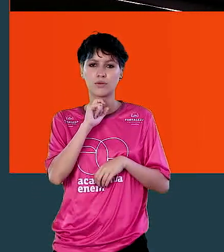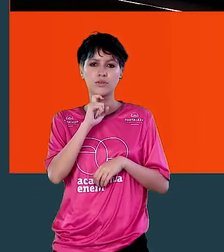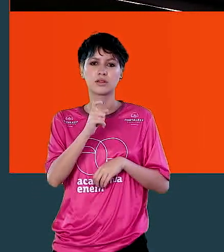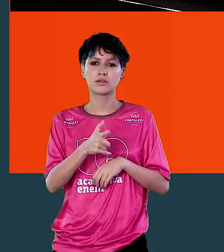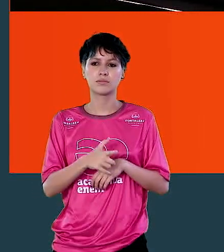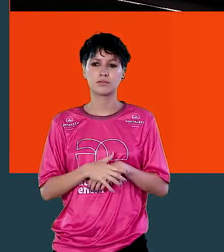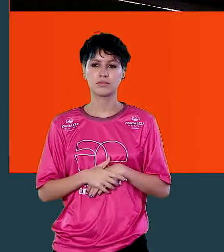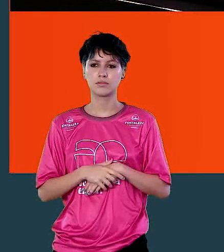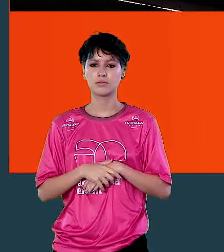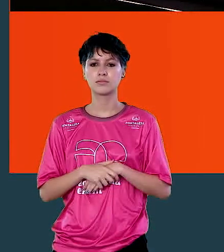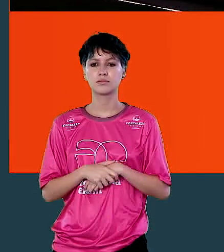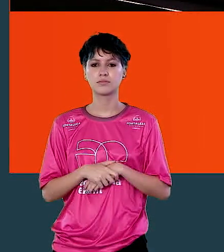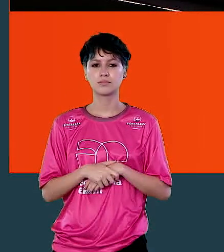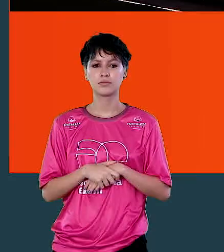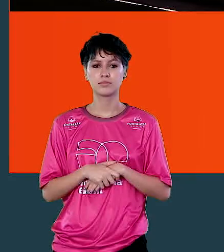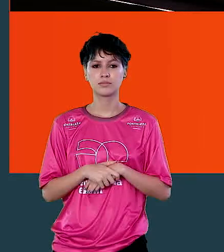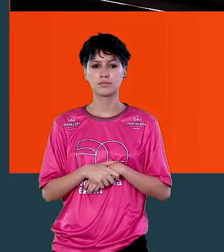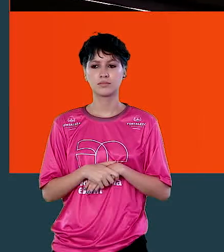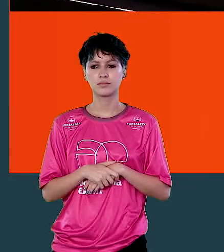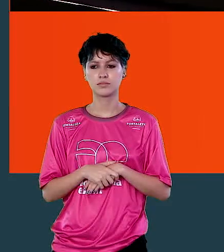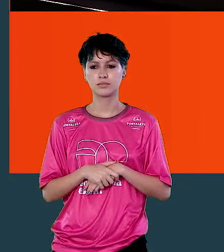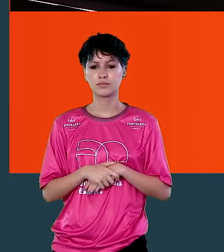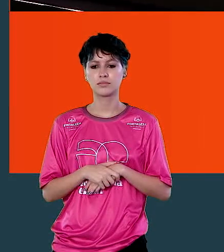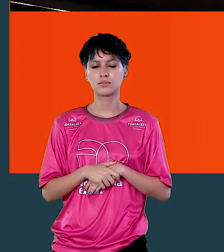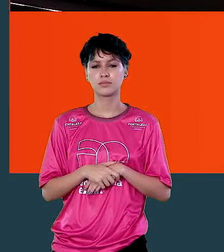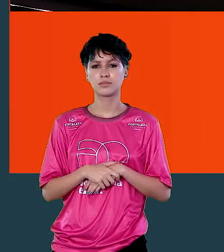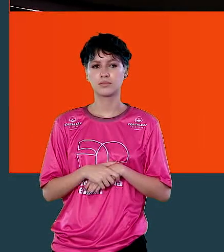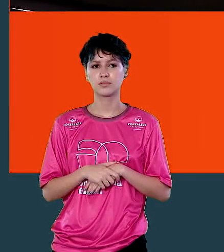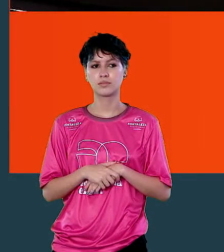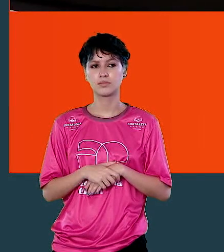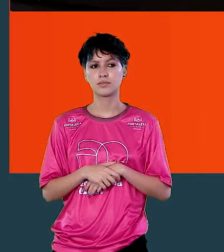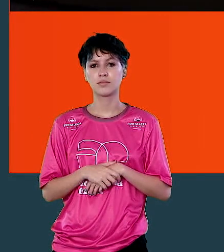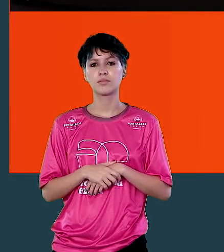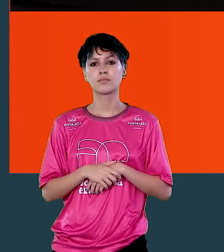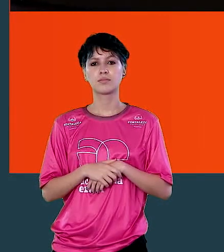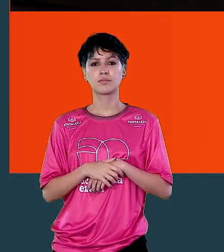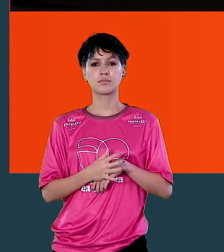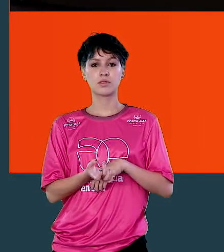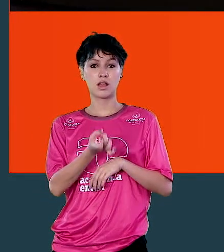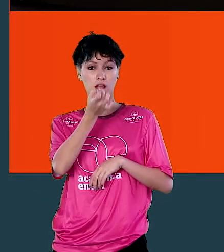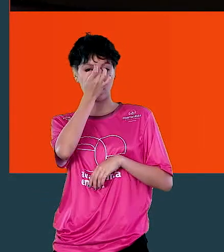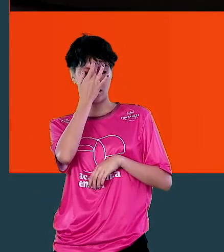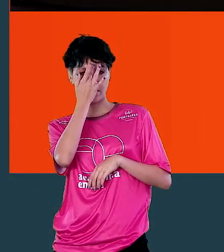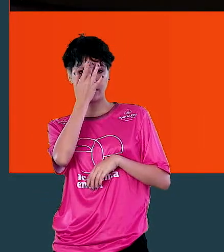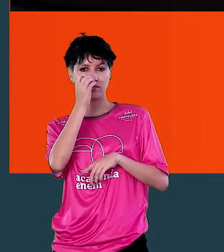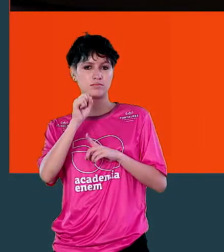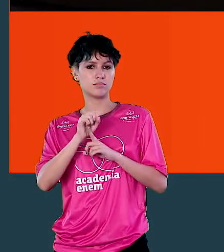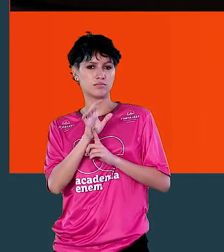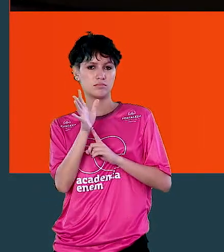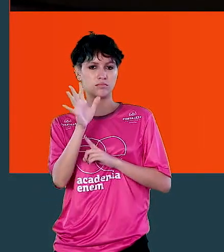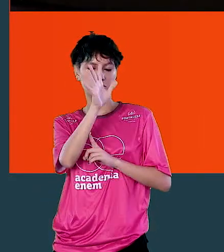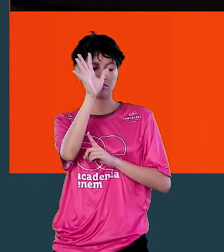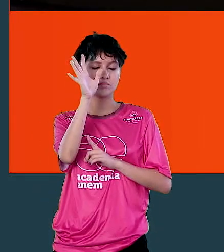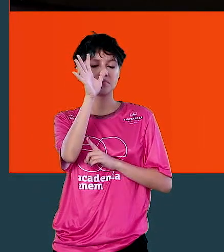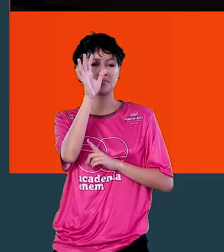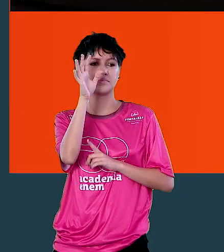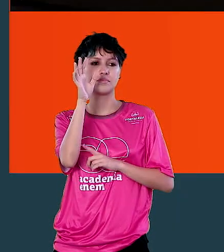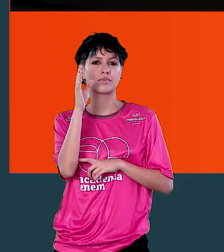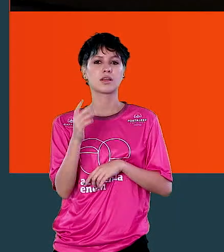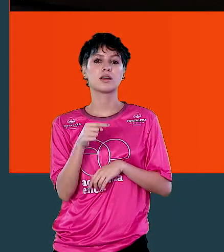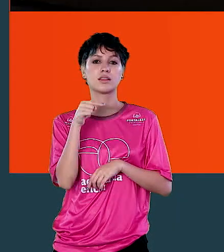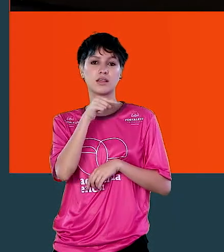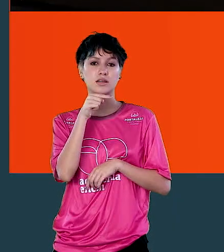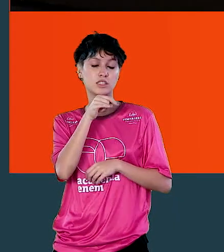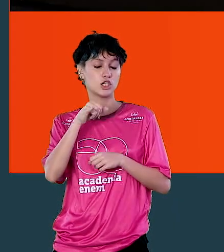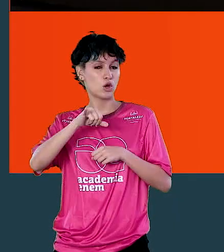Vamos lá. A volatilidade, ou seja, a facilidade de evaporar desses óleos